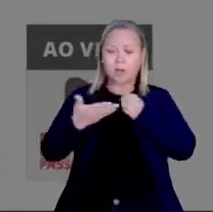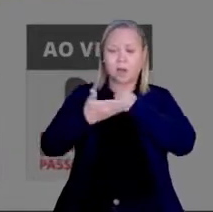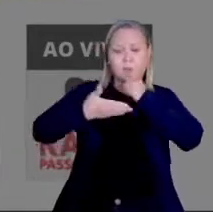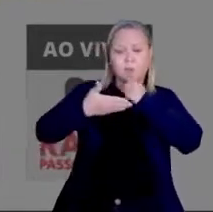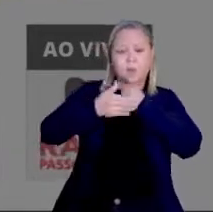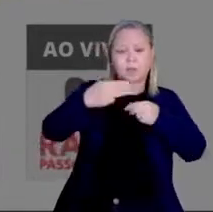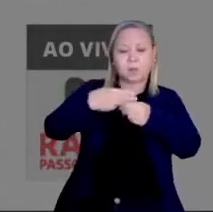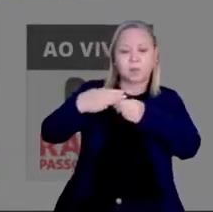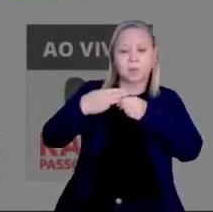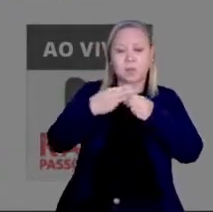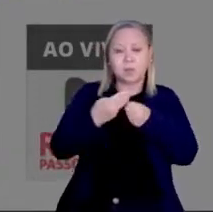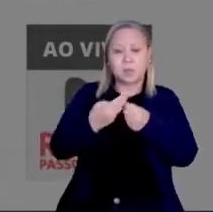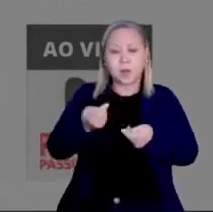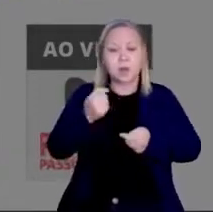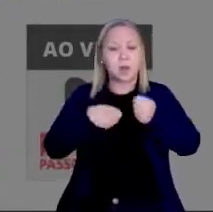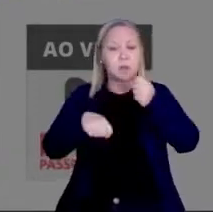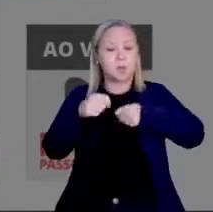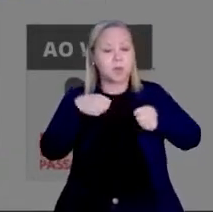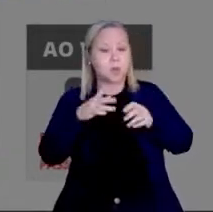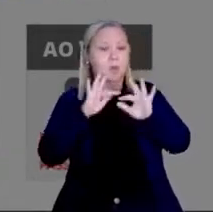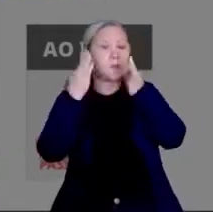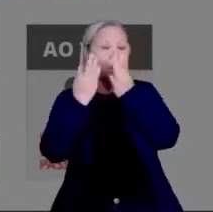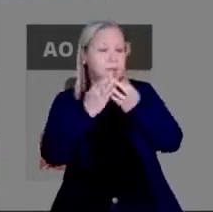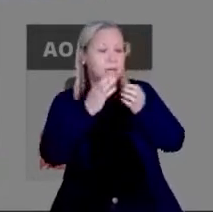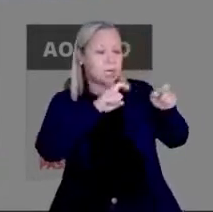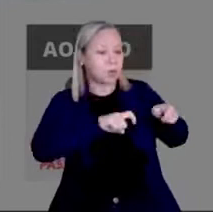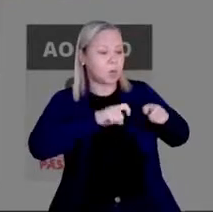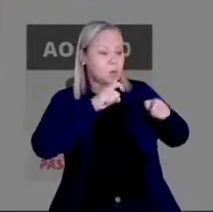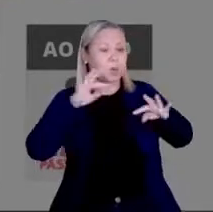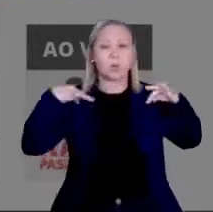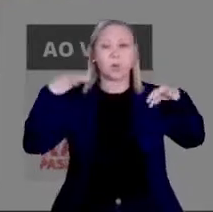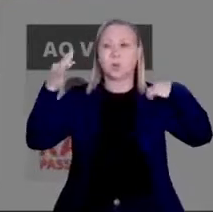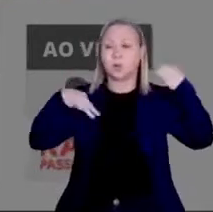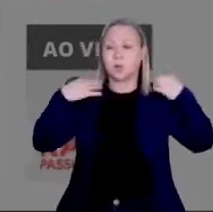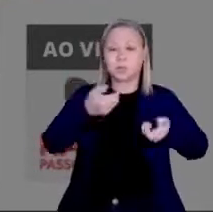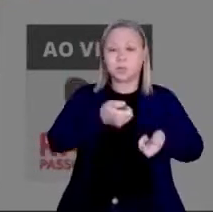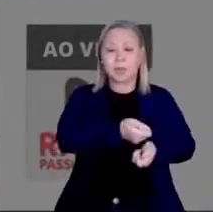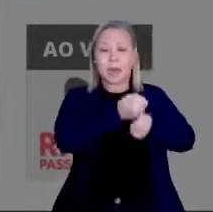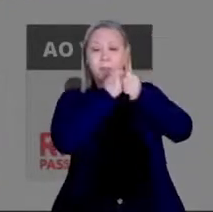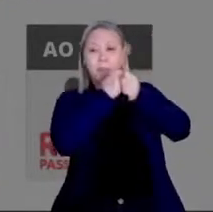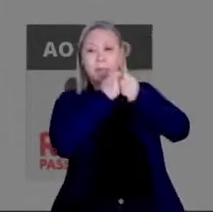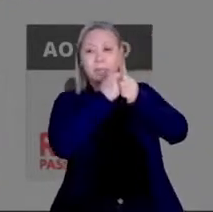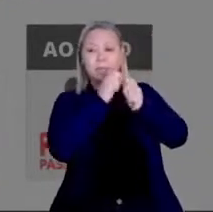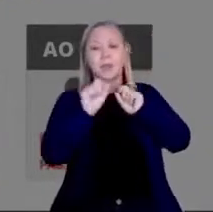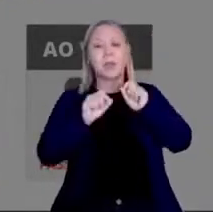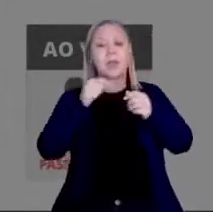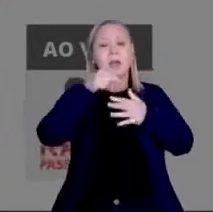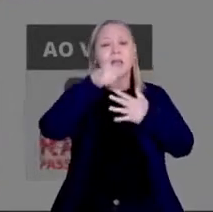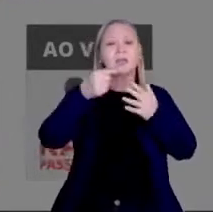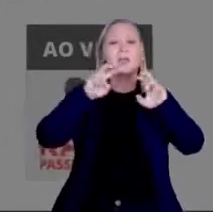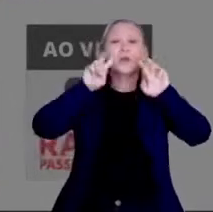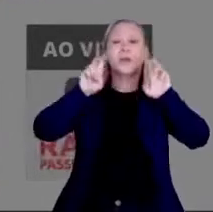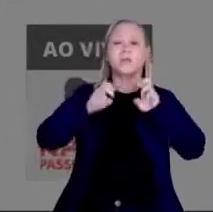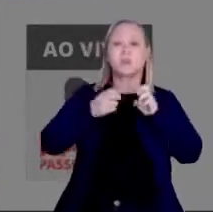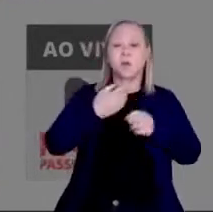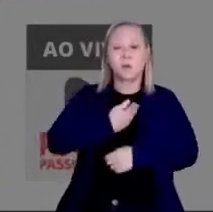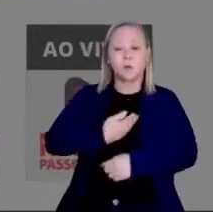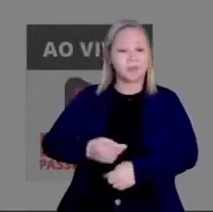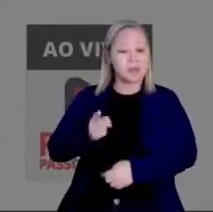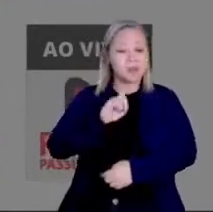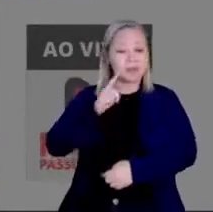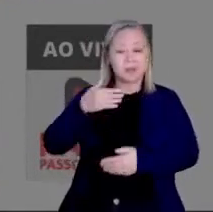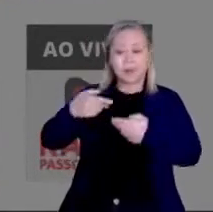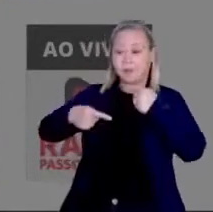de novo aqui na nossa região. Ô Jorge, veja, nós, quando temos um governo autoritário,